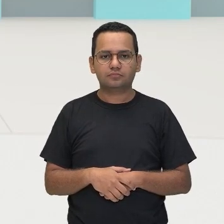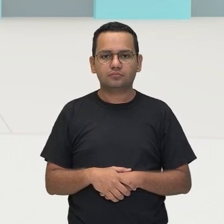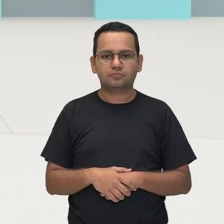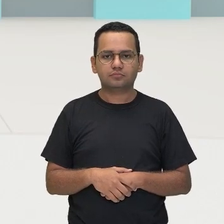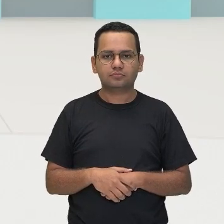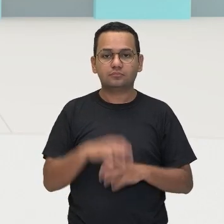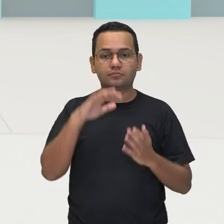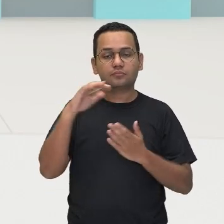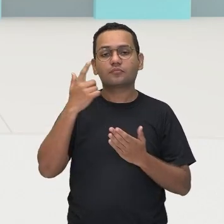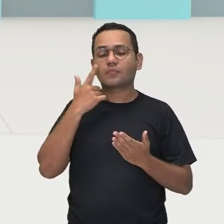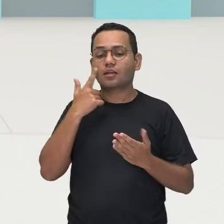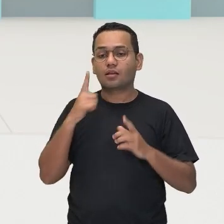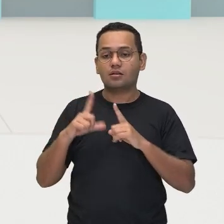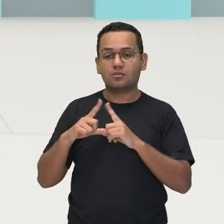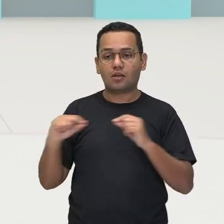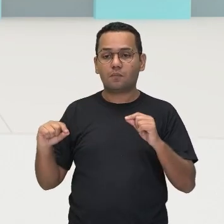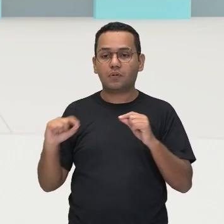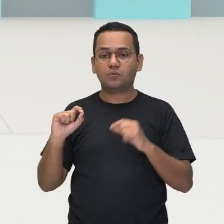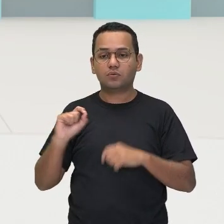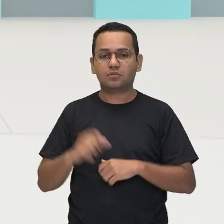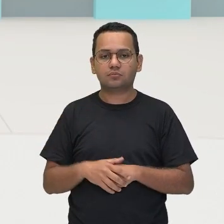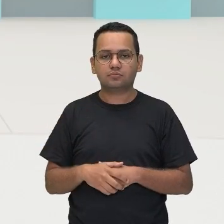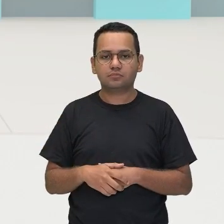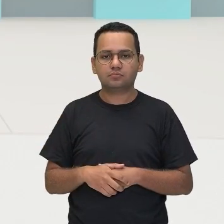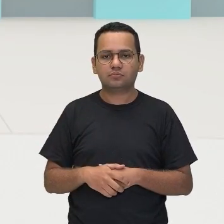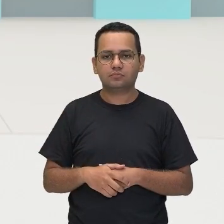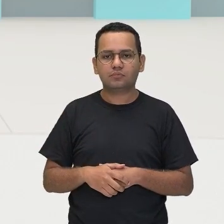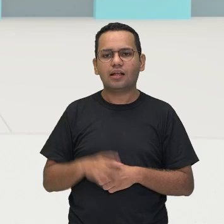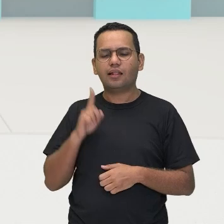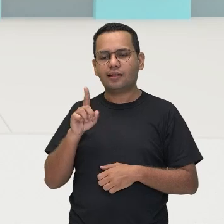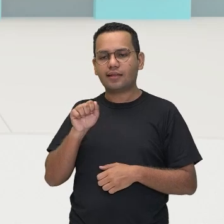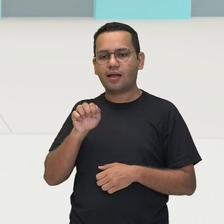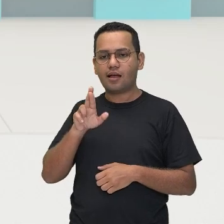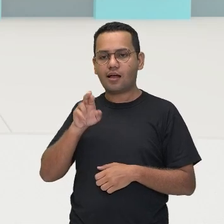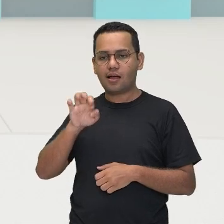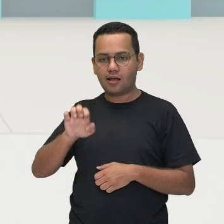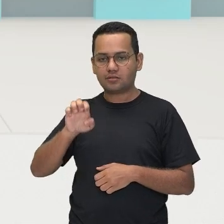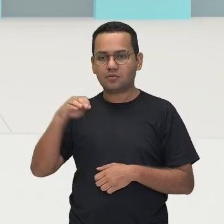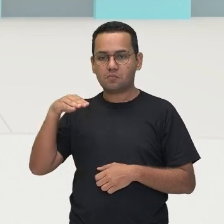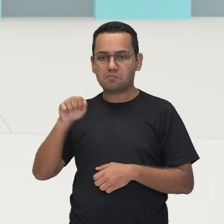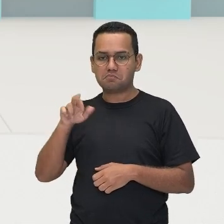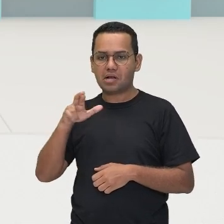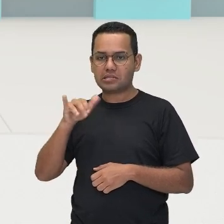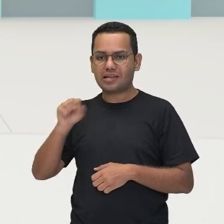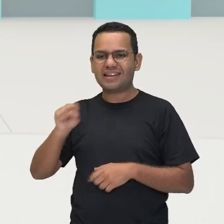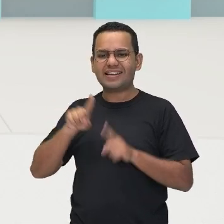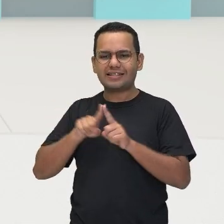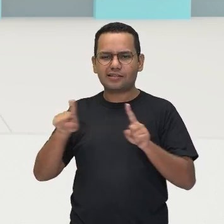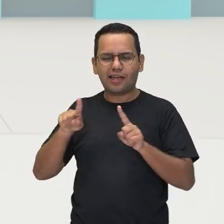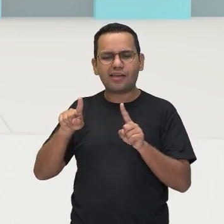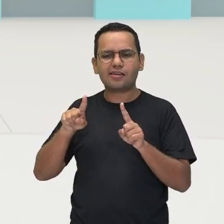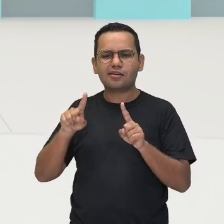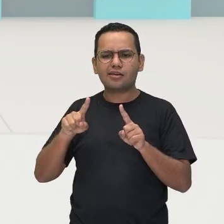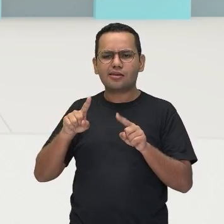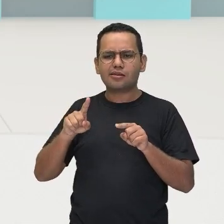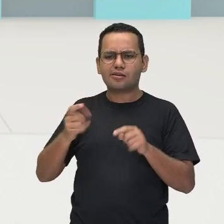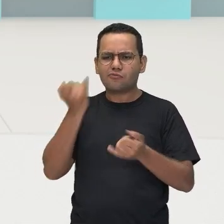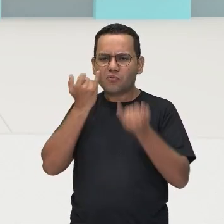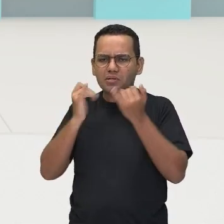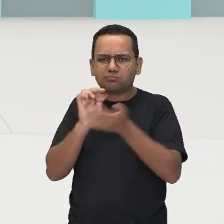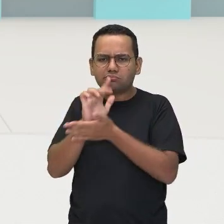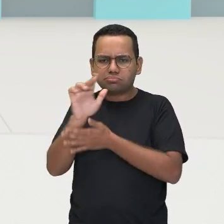eh Há questões por exemplo de artes maciais que tem toda uma filosofia por trás dela e tem uma ligação com